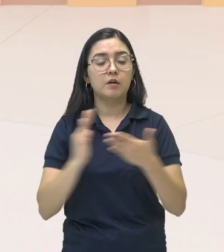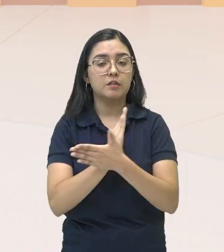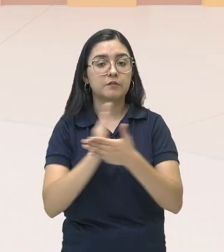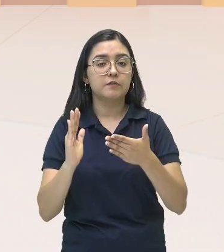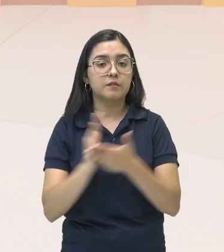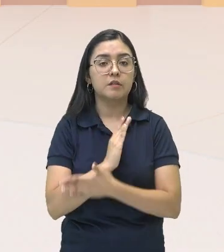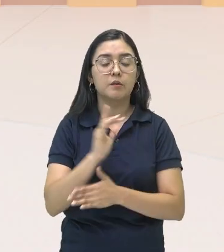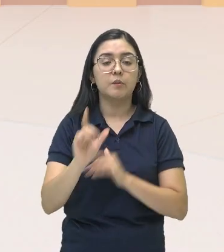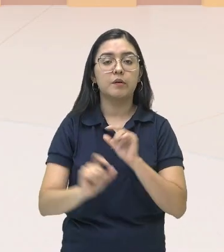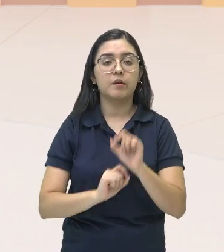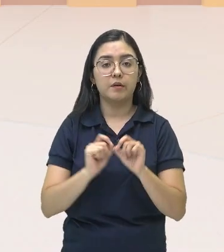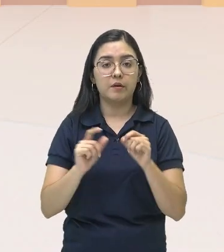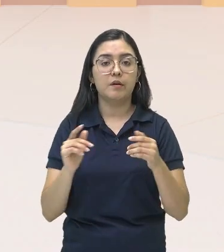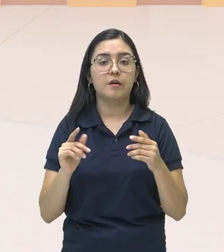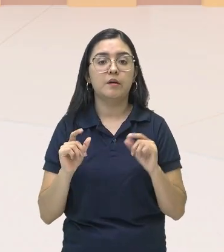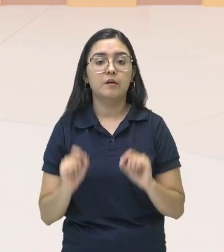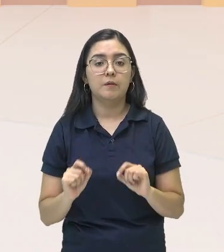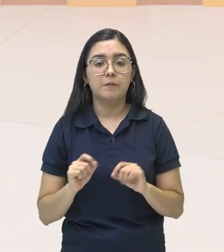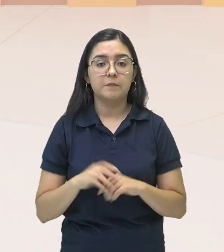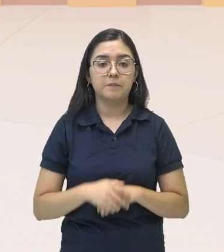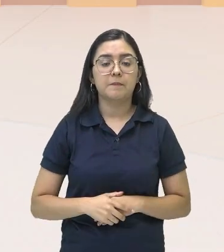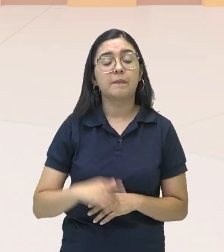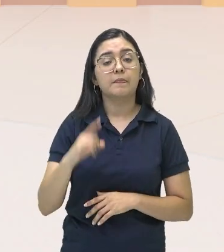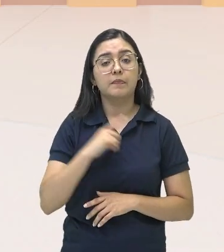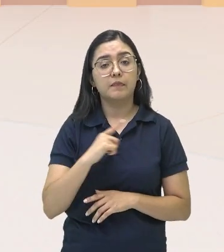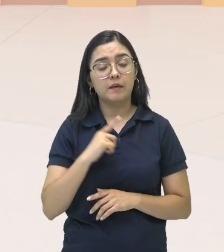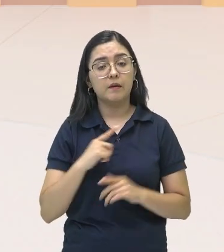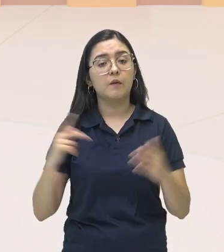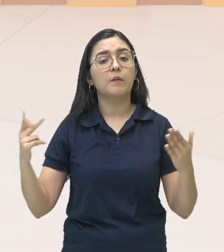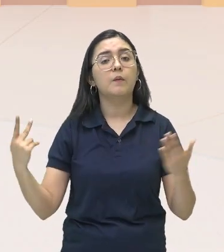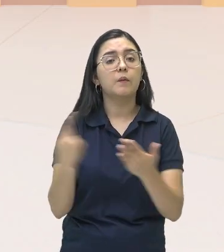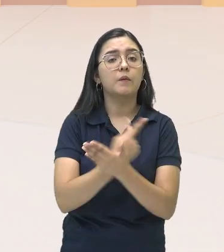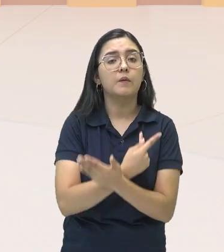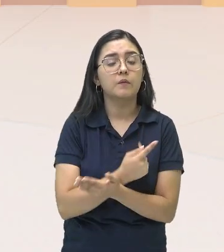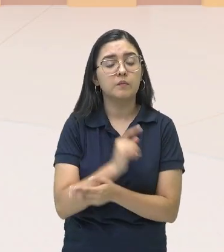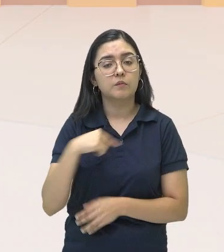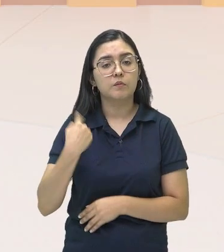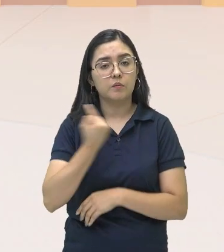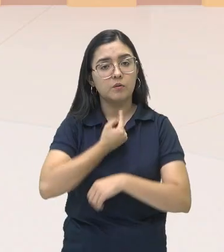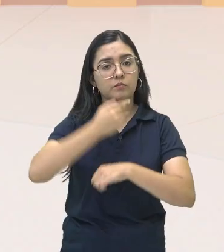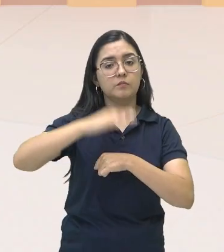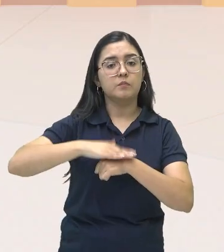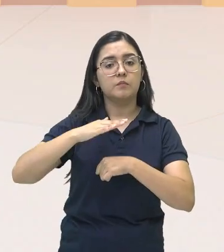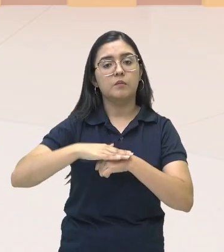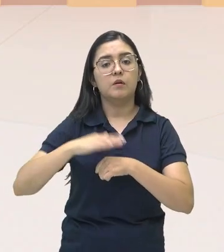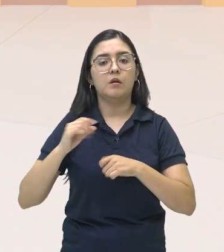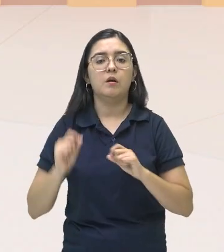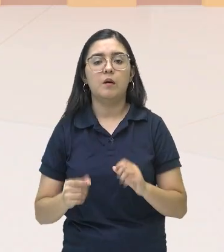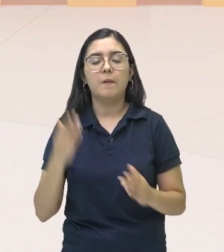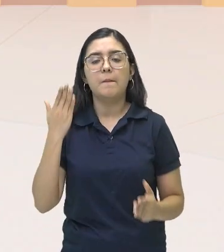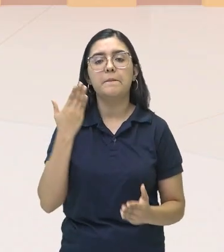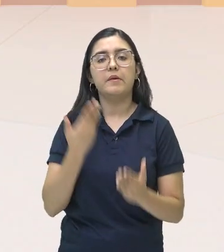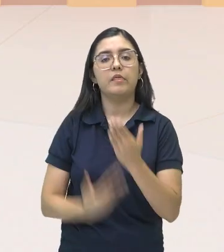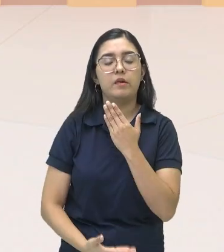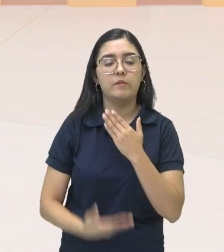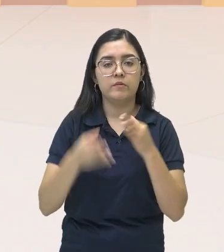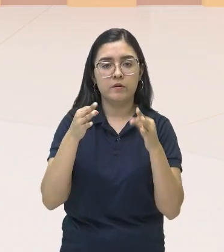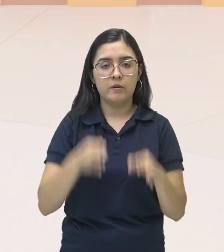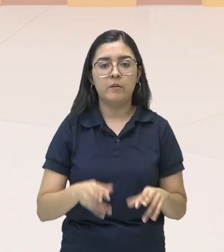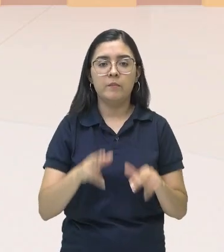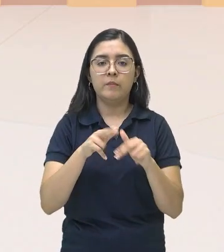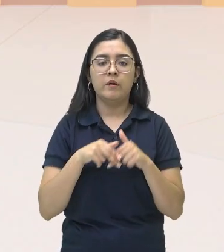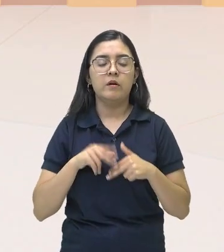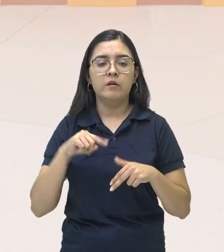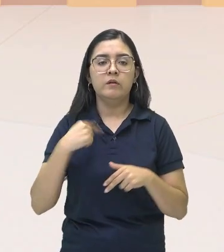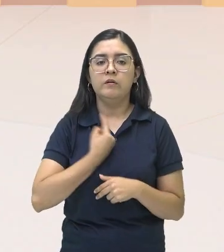vezes a gente acaba passando por situações onde nós mesmos perdemos um pouco da nossa dignidade porque nós